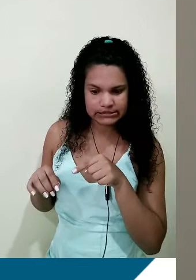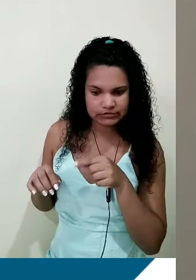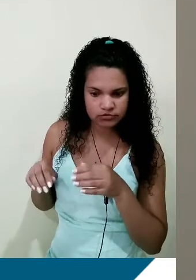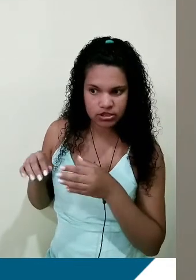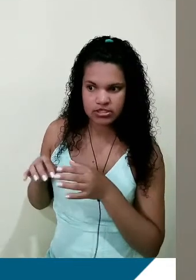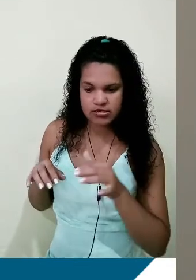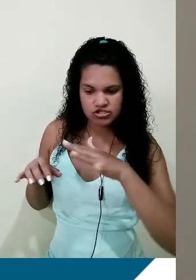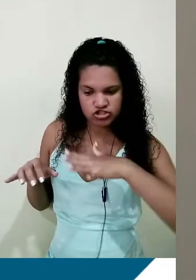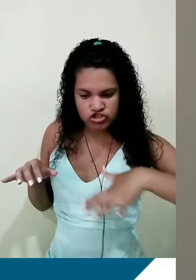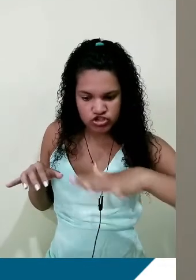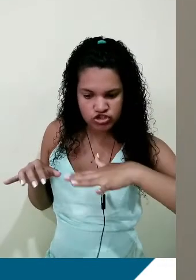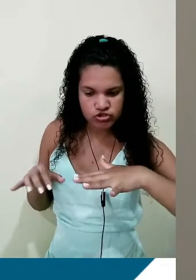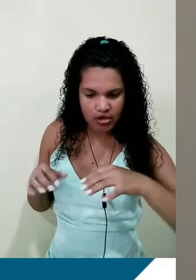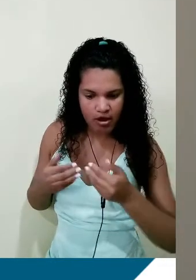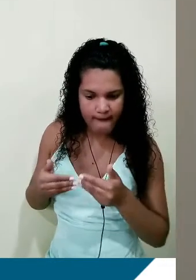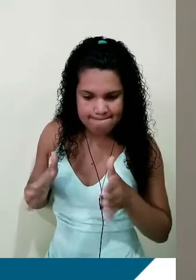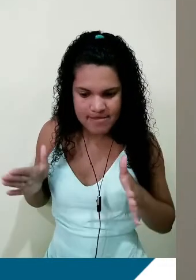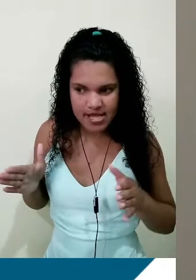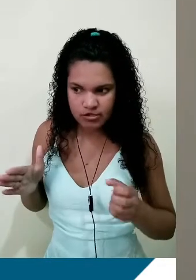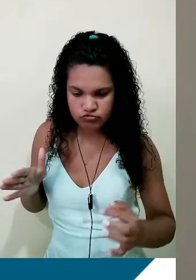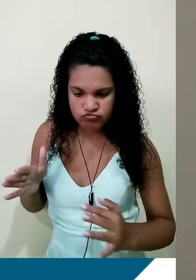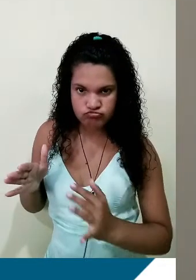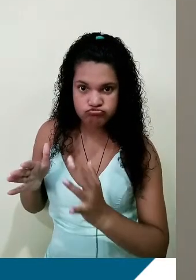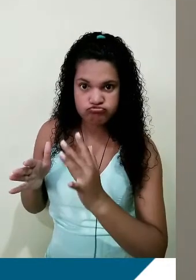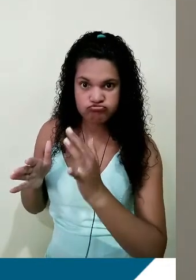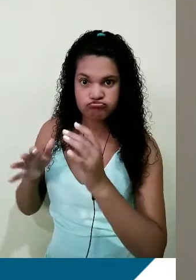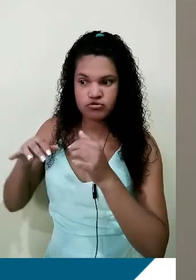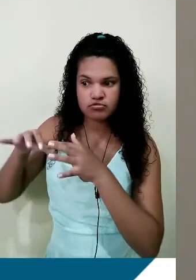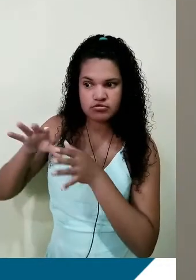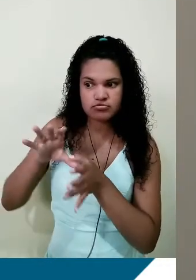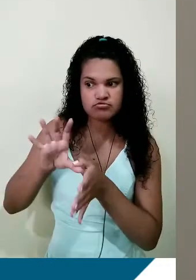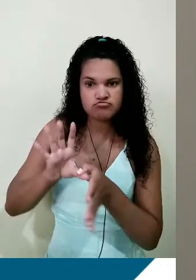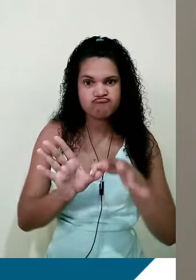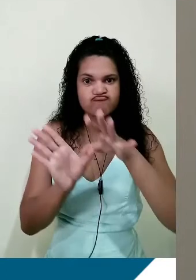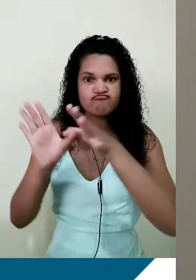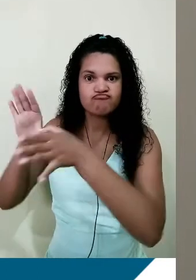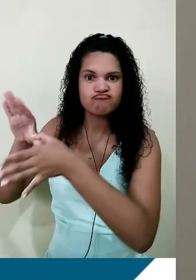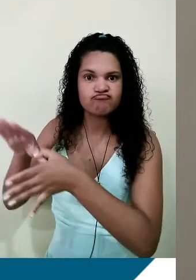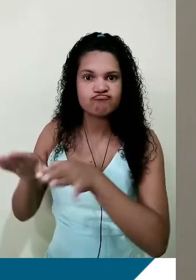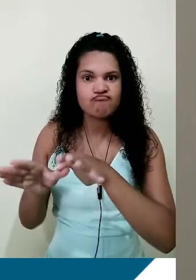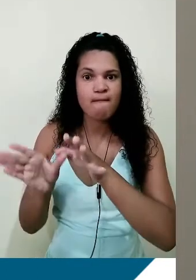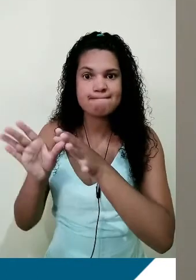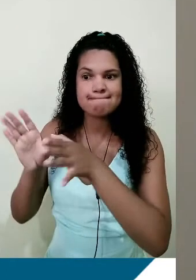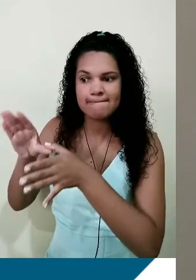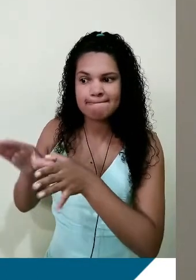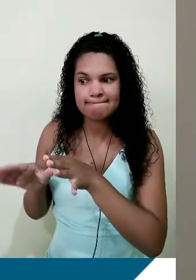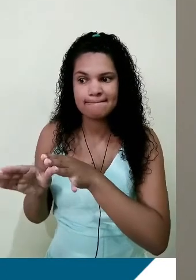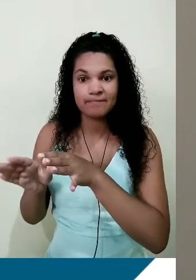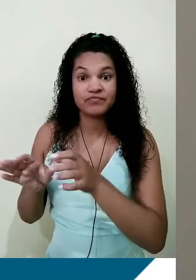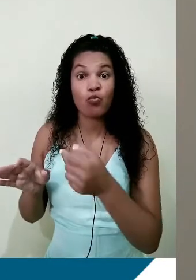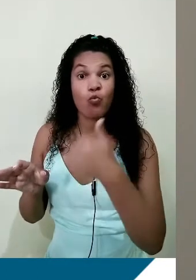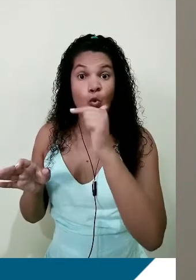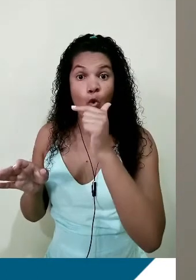fluido que subiu, é preenchido por um mais denso que desce. Mas se